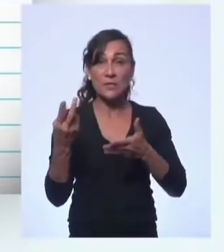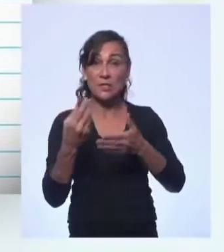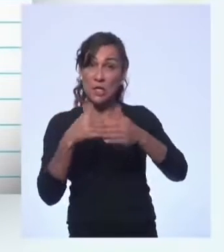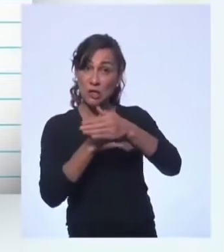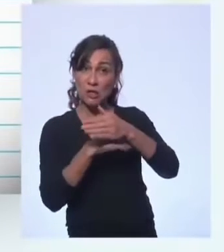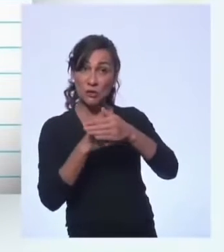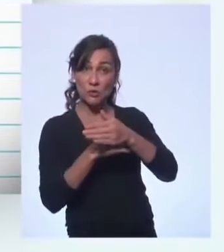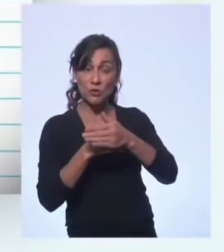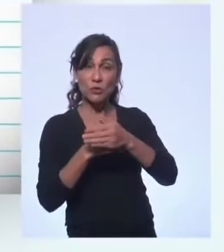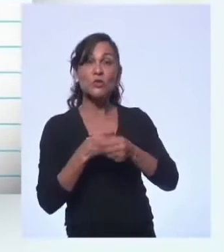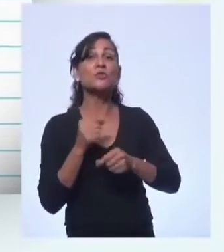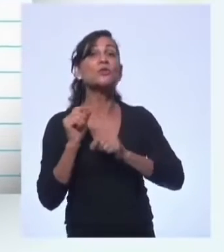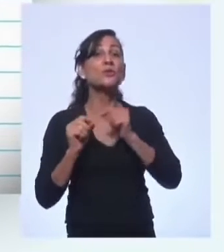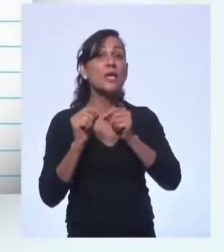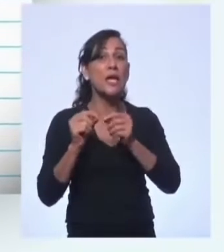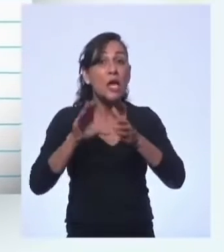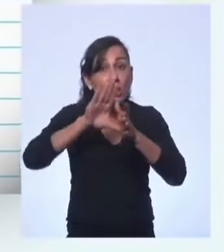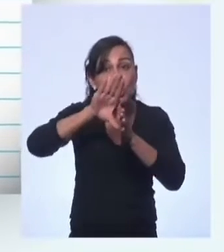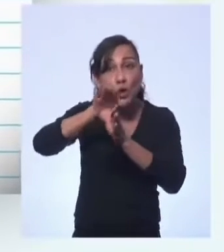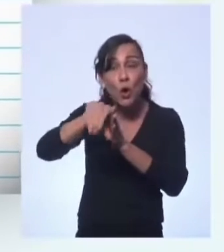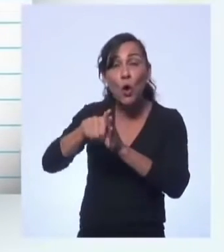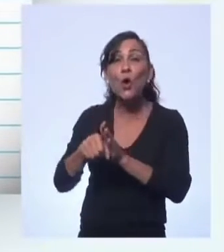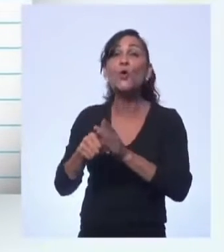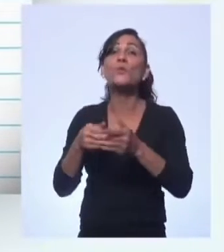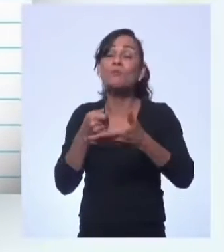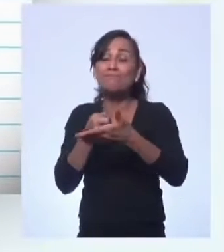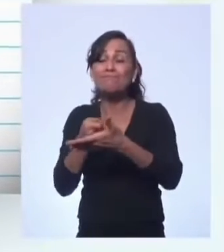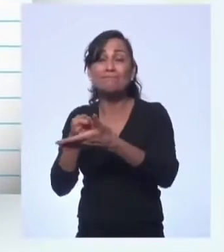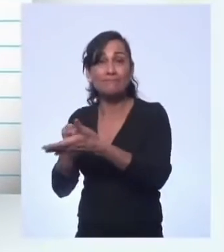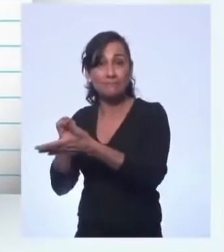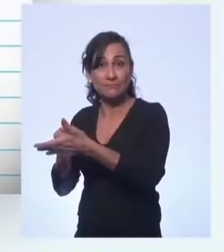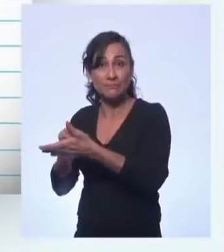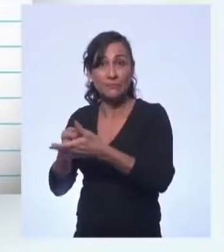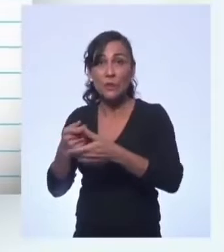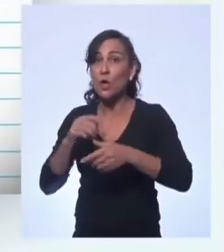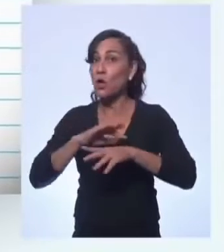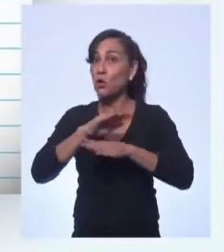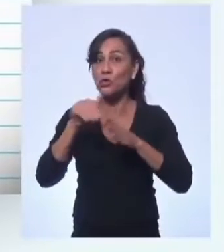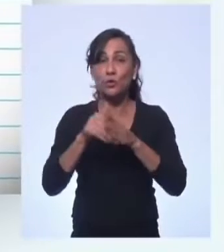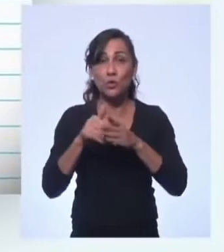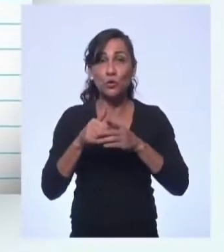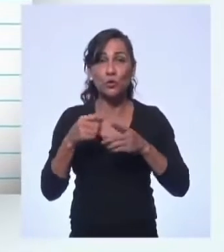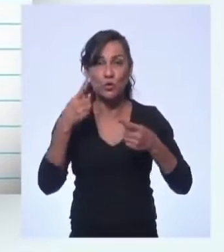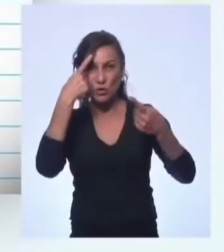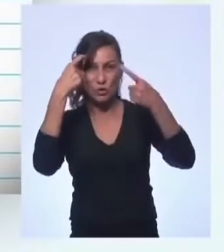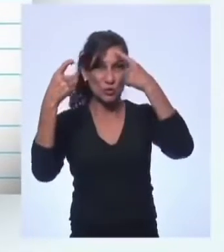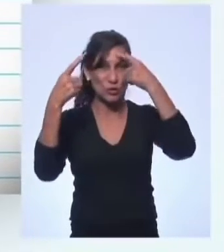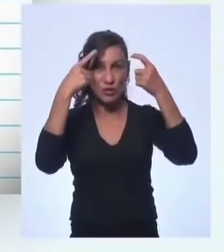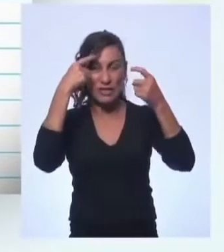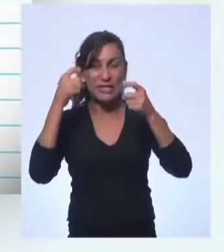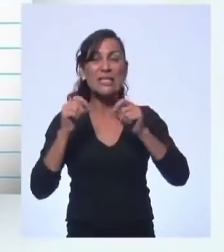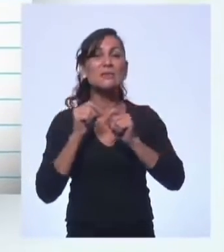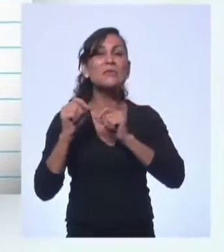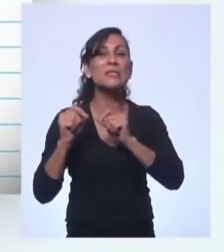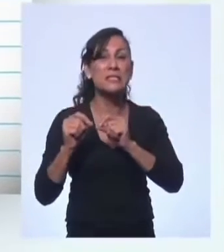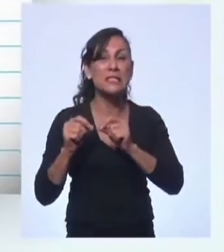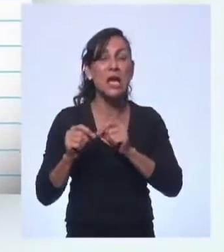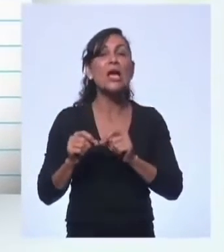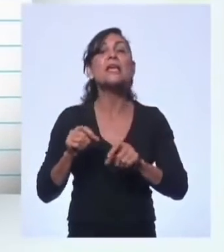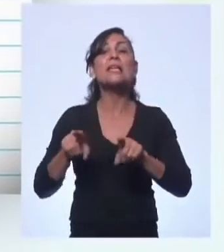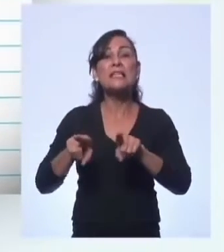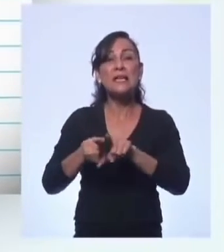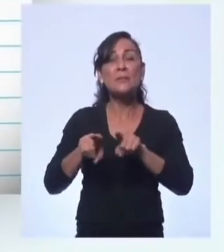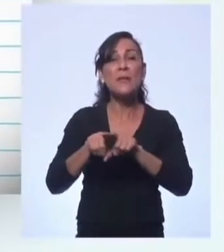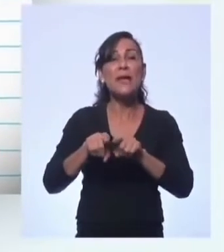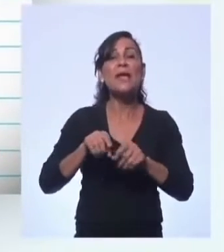recuperação e devolução de recursos roubados e combater todas as formas de crime organizado, e reduzir substancialmente a corrupção e